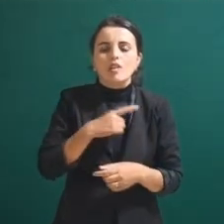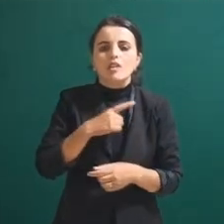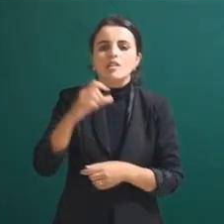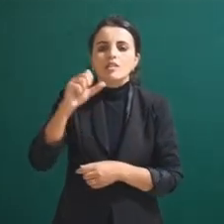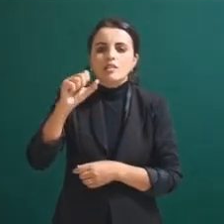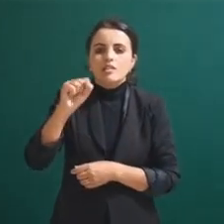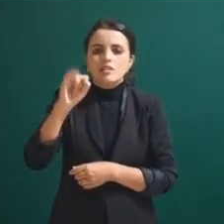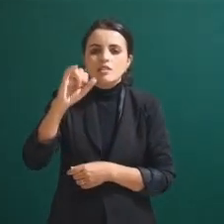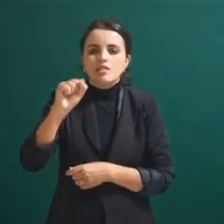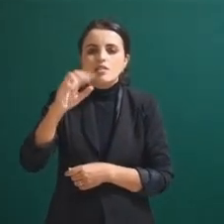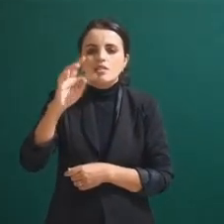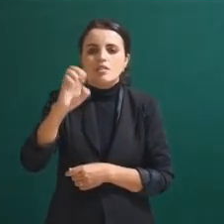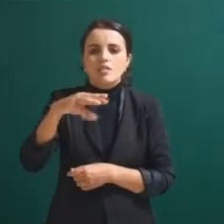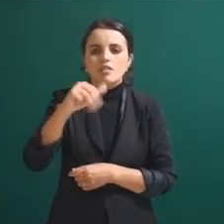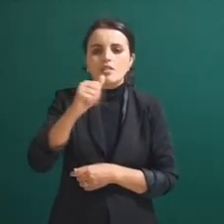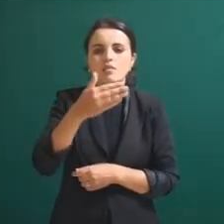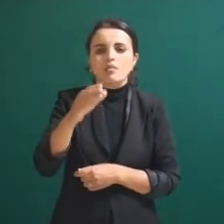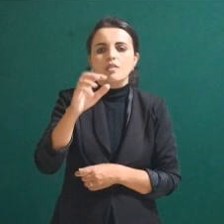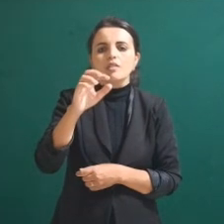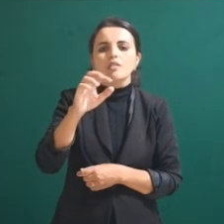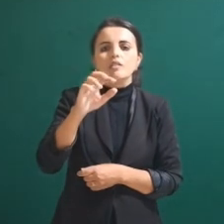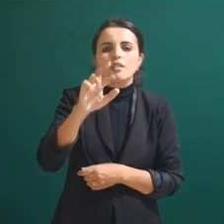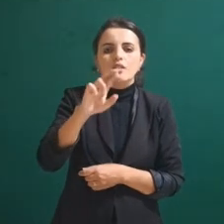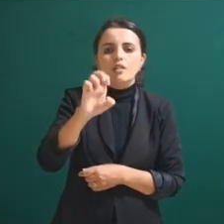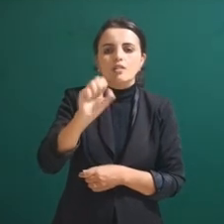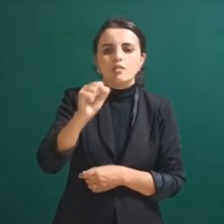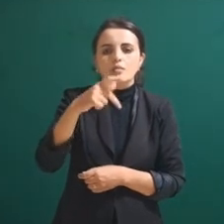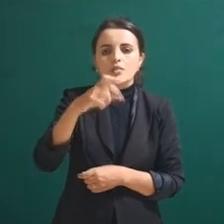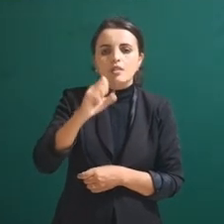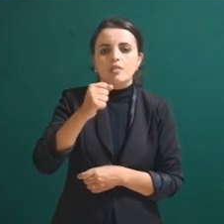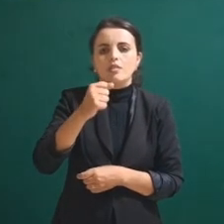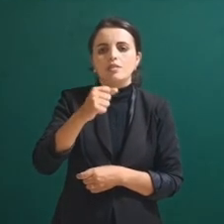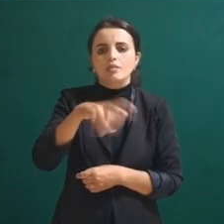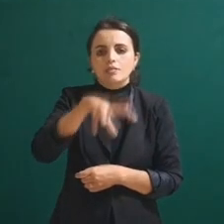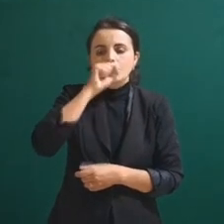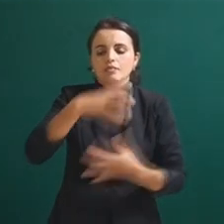circulatório, certo? Então, espero que vocês tenham gostado do assunto e até a próxima aula.